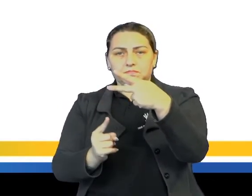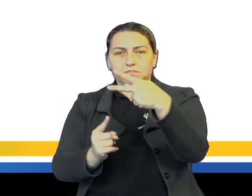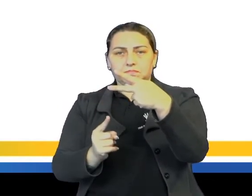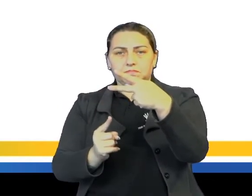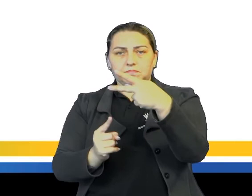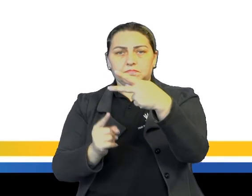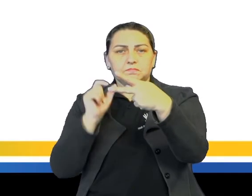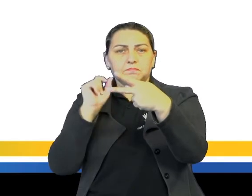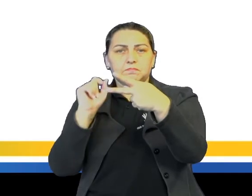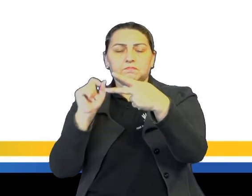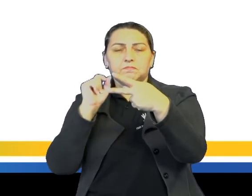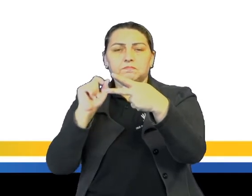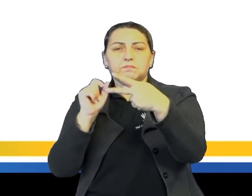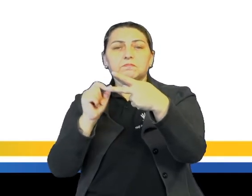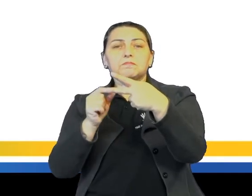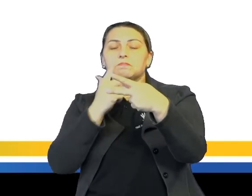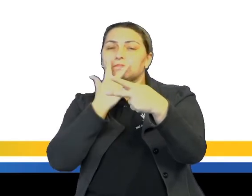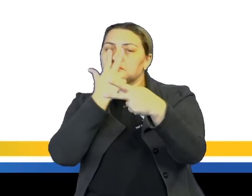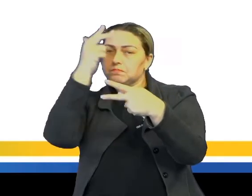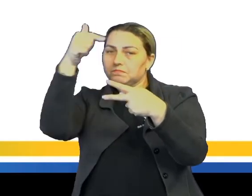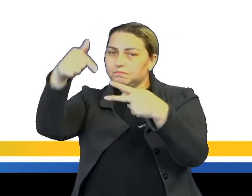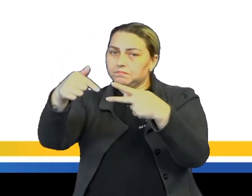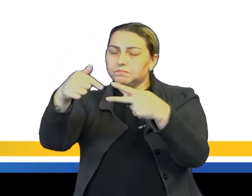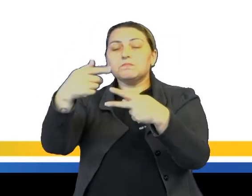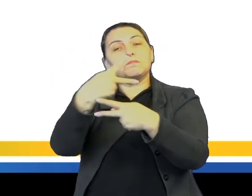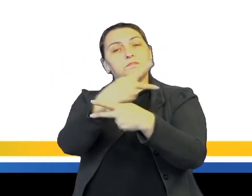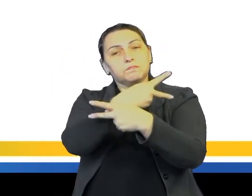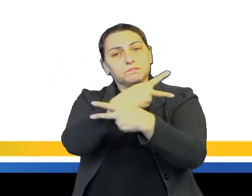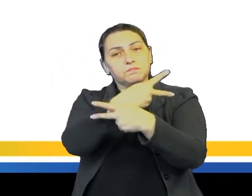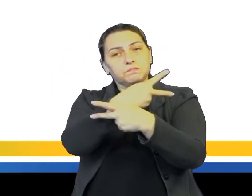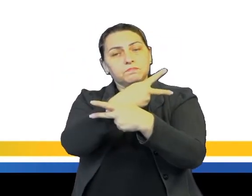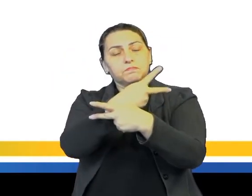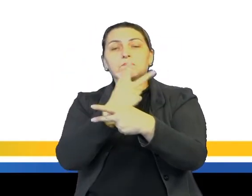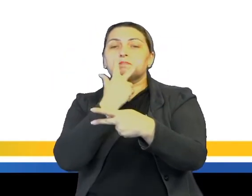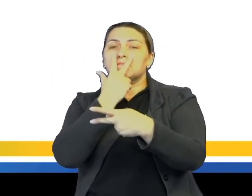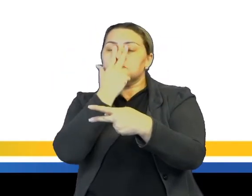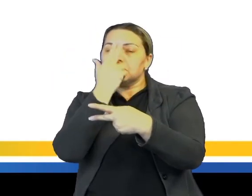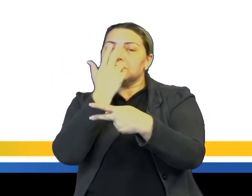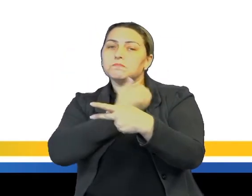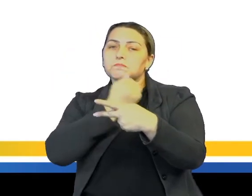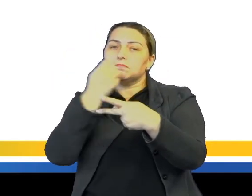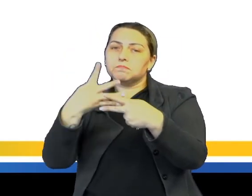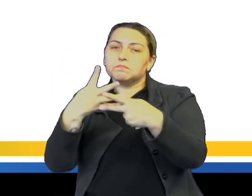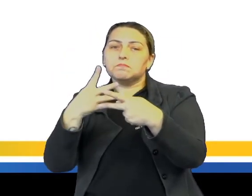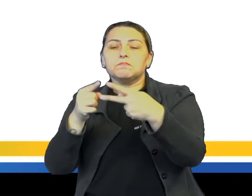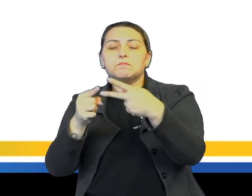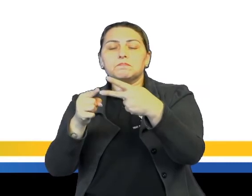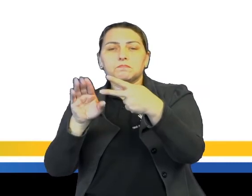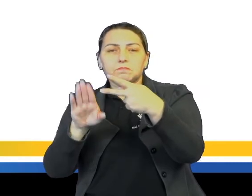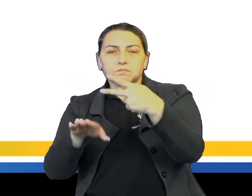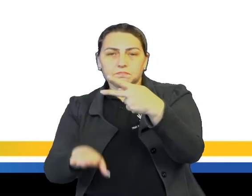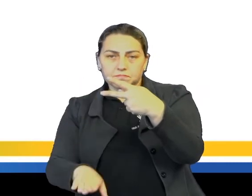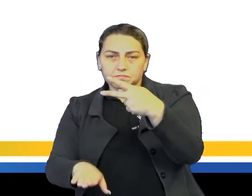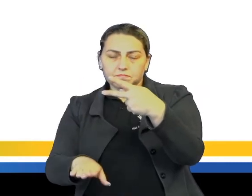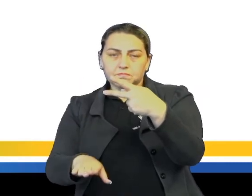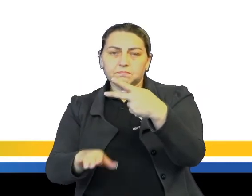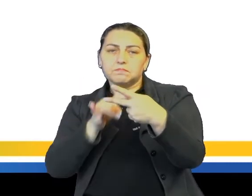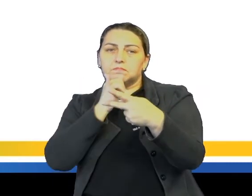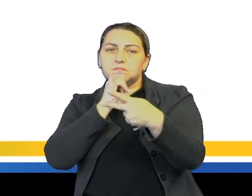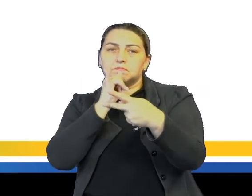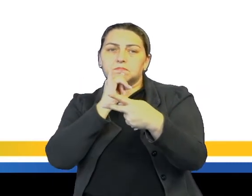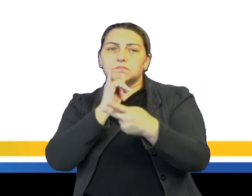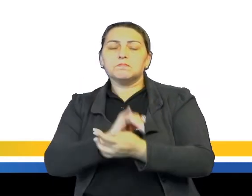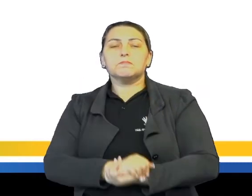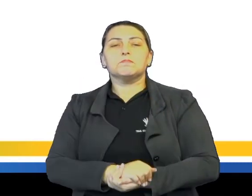baixo. O que pareceu o número 7 é o maior e o que pareceu o número 4 é o menor. Olha o